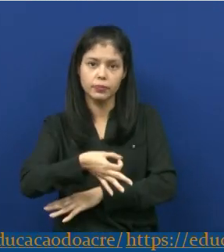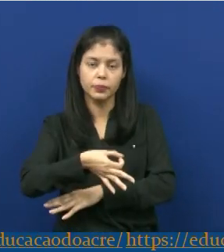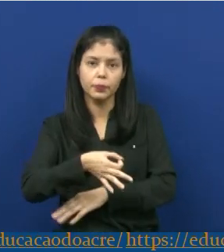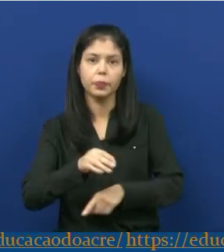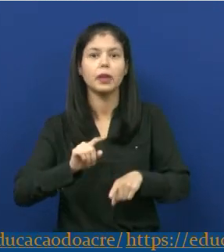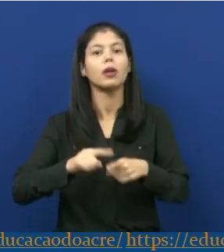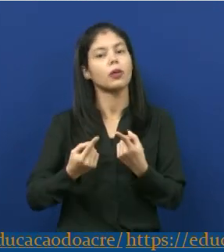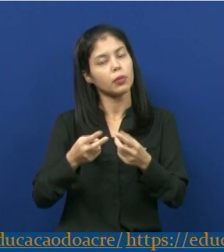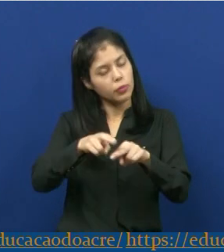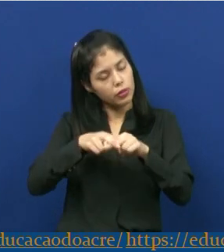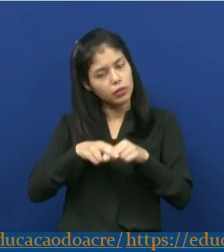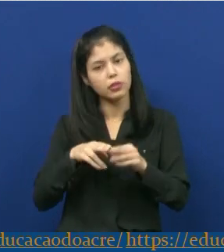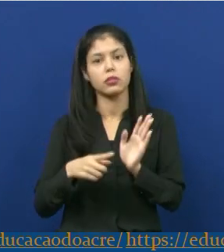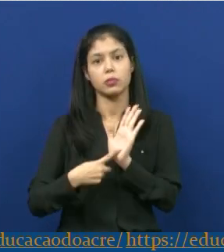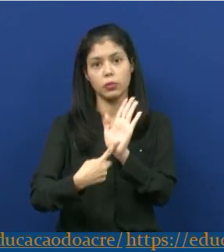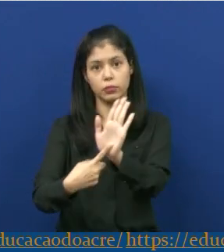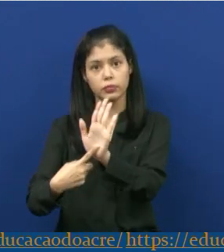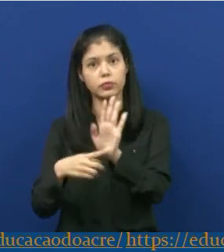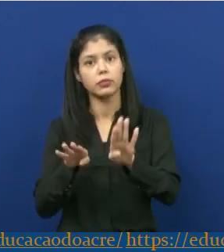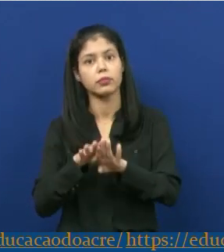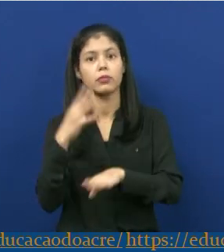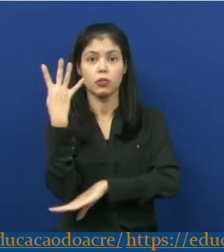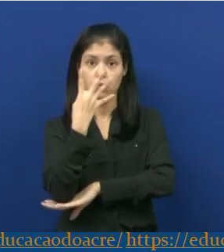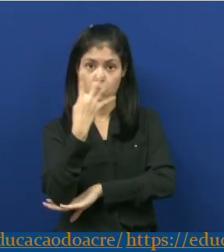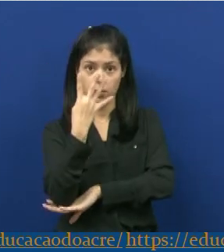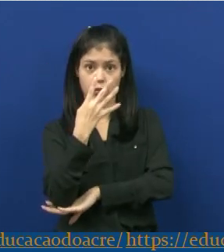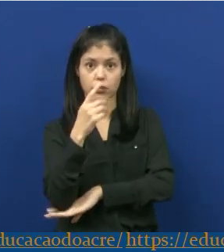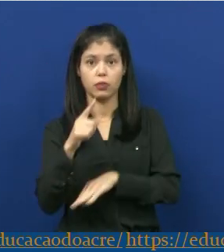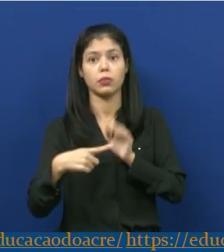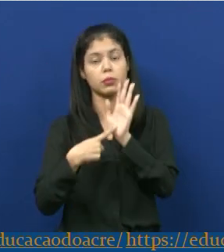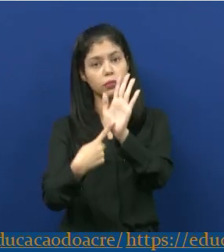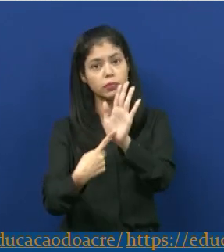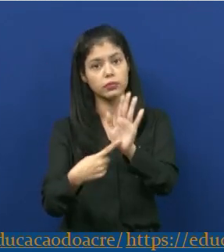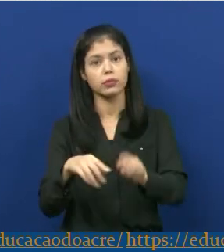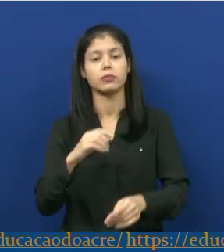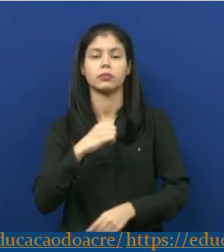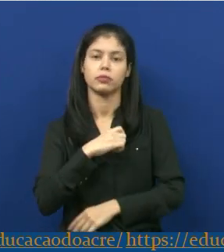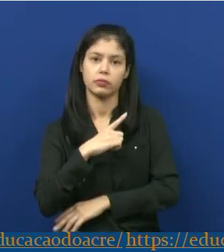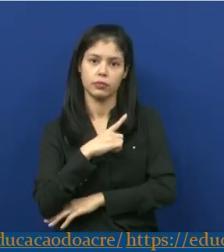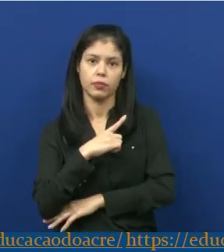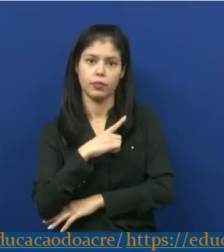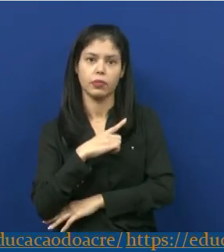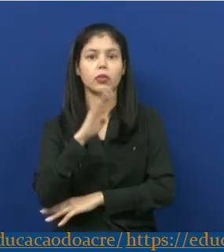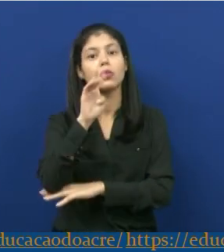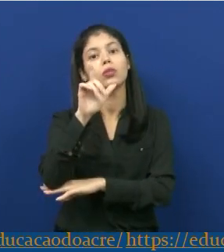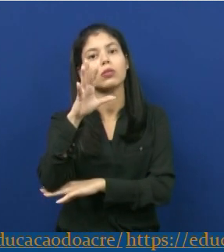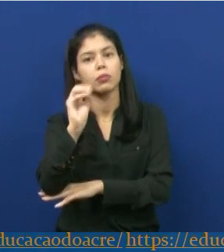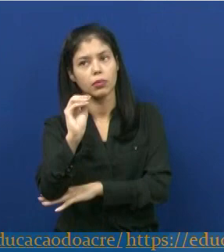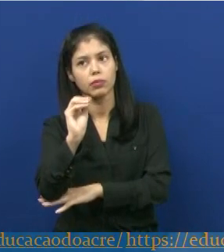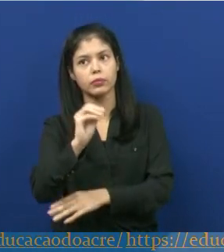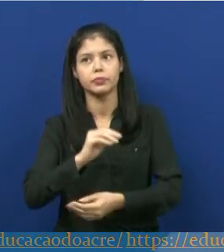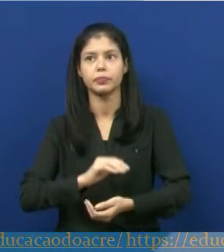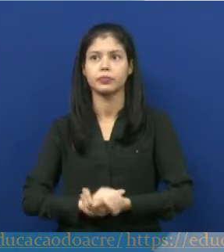Portanto, nós apresentamos 4 teorias distintas acerca do belo.